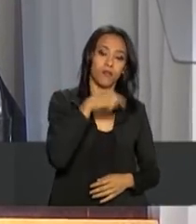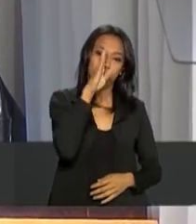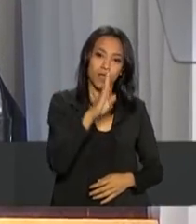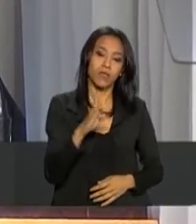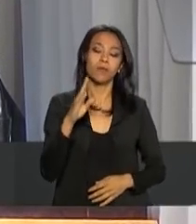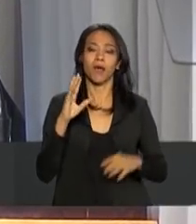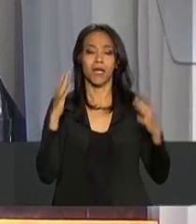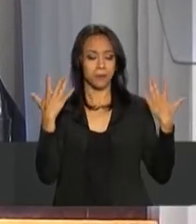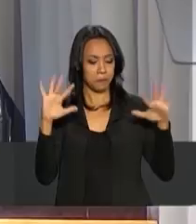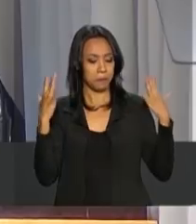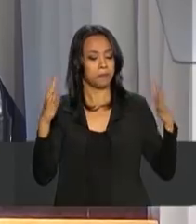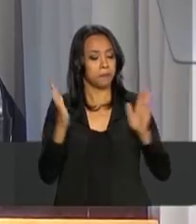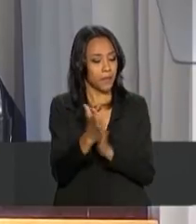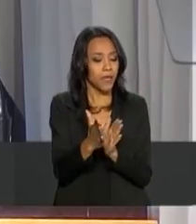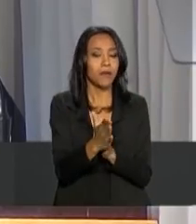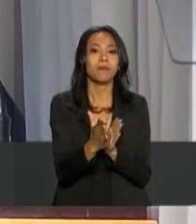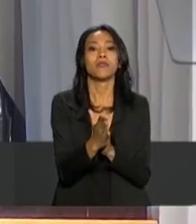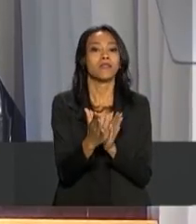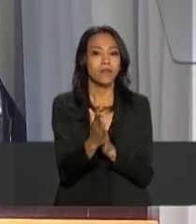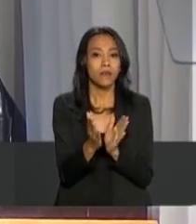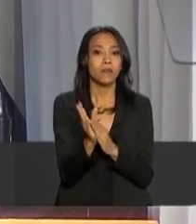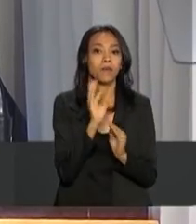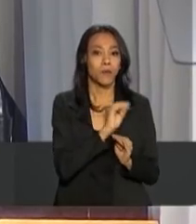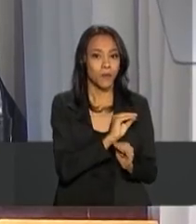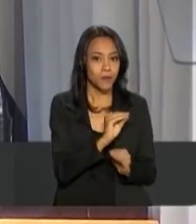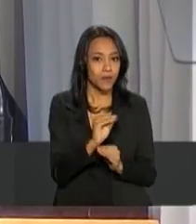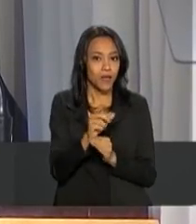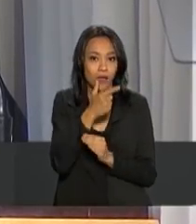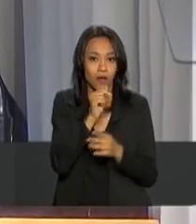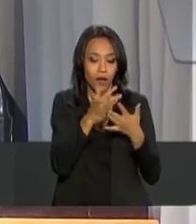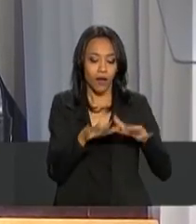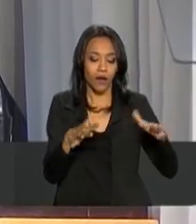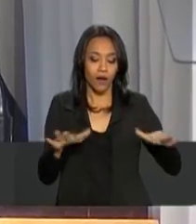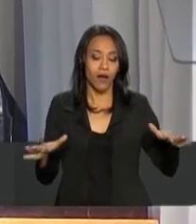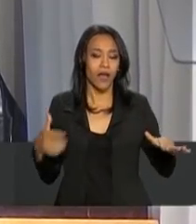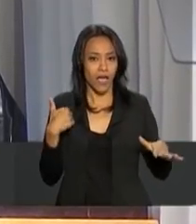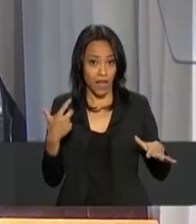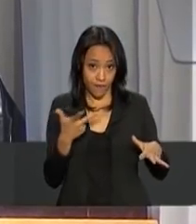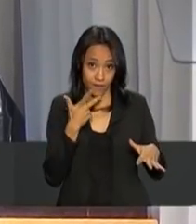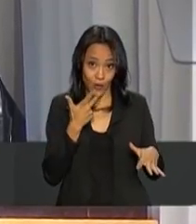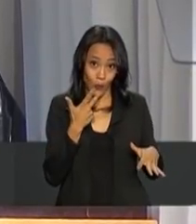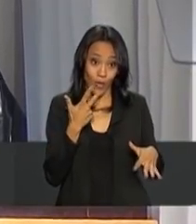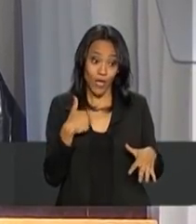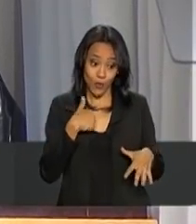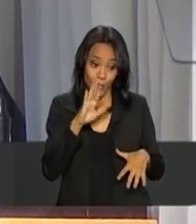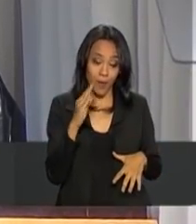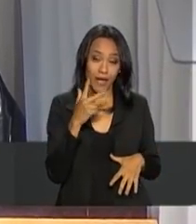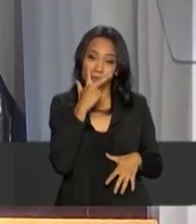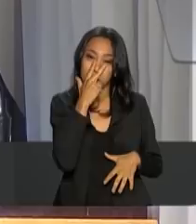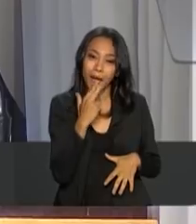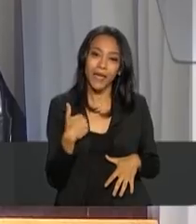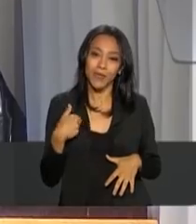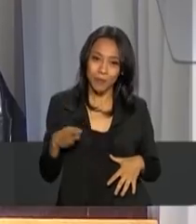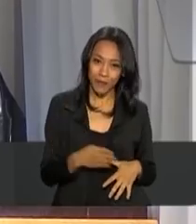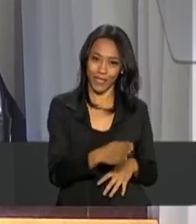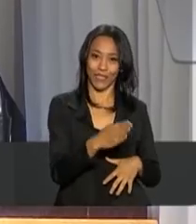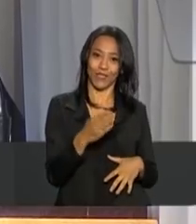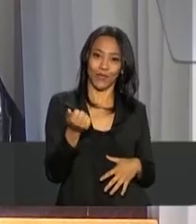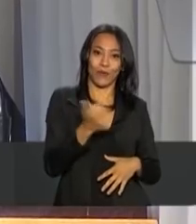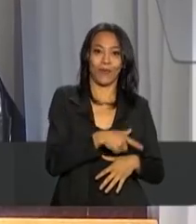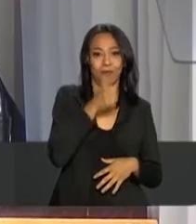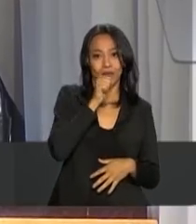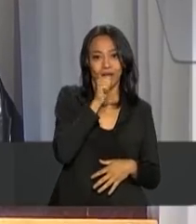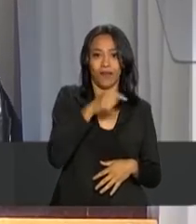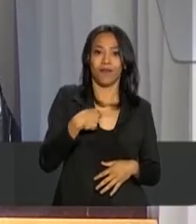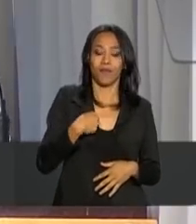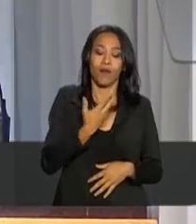nós instituímos no nosso país. Ela até fez uma brincadeira, eu sou mais peixe do que mulher, porque eu não paro de mergulhar e continuo